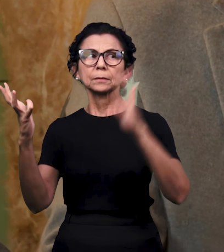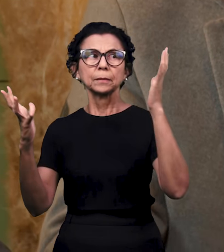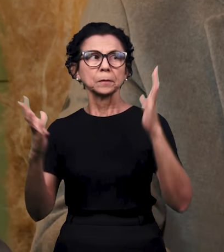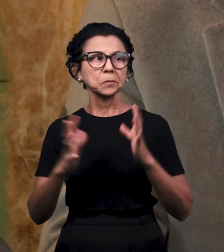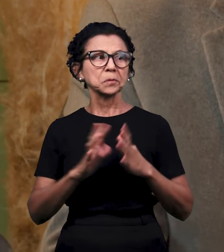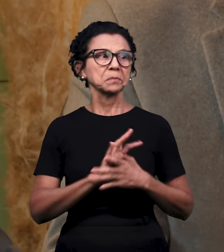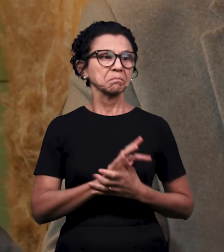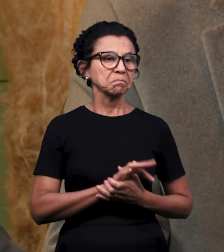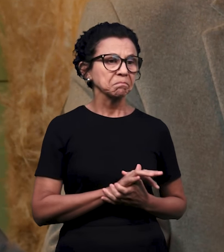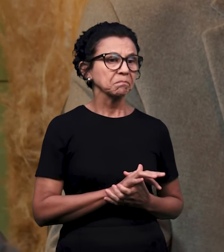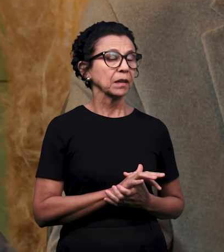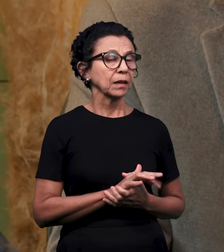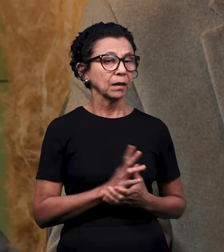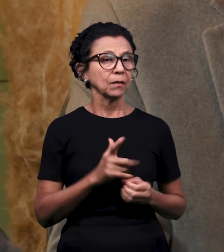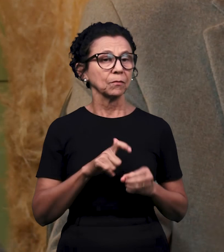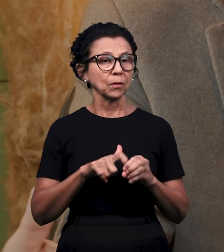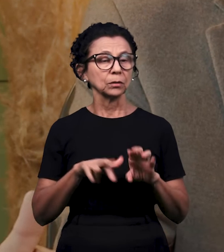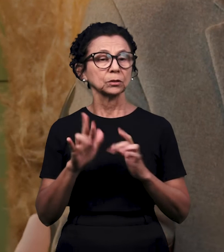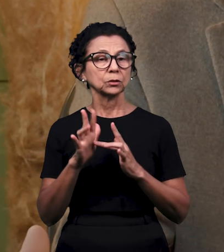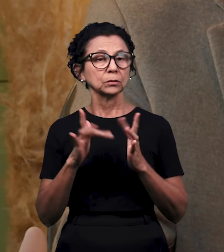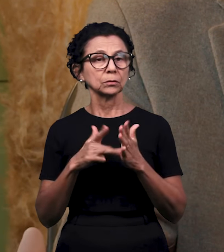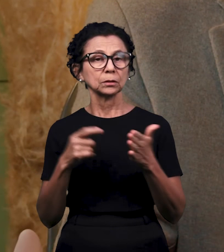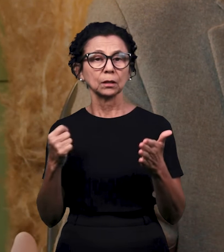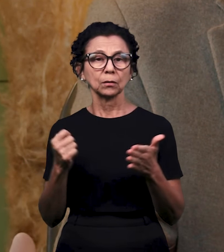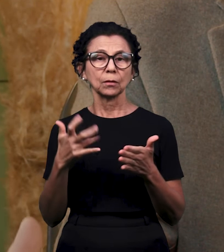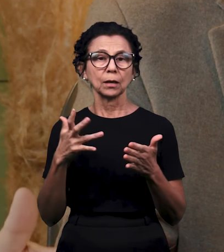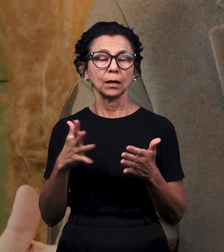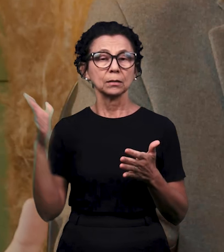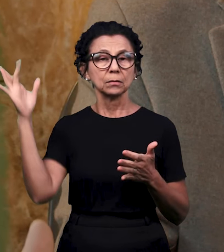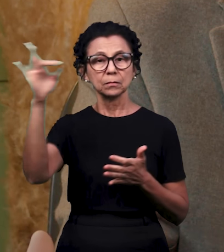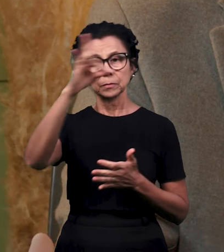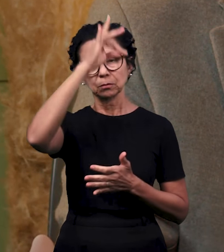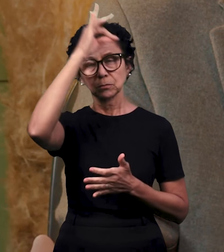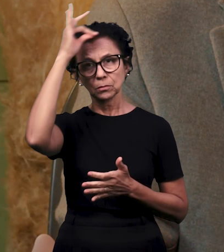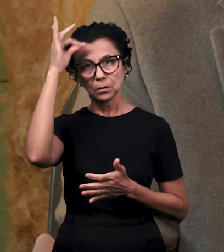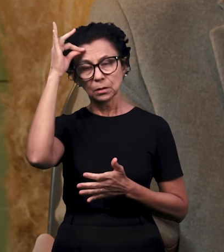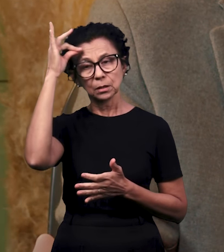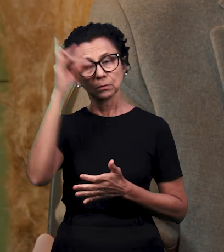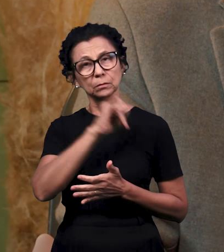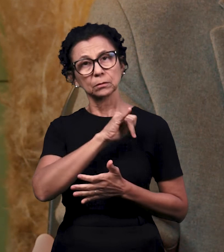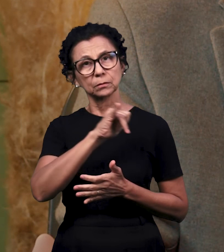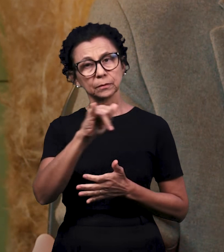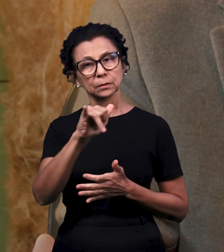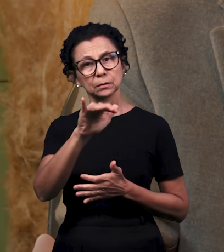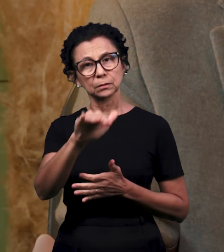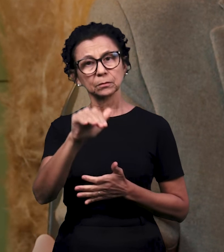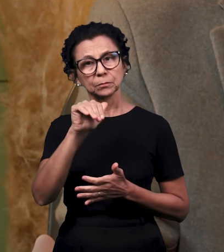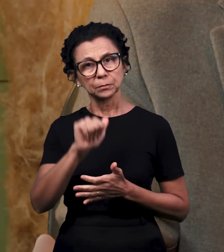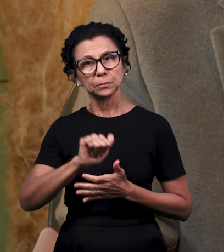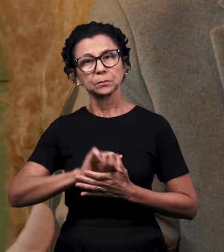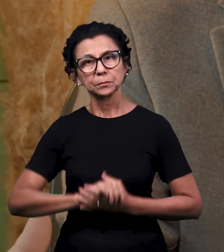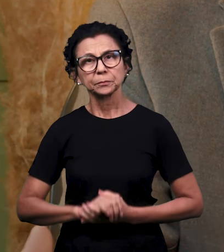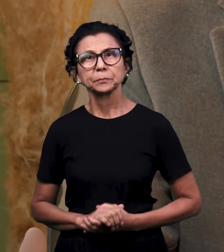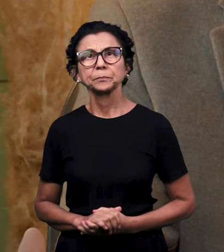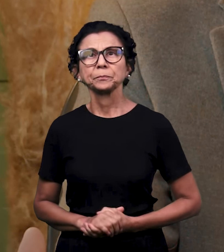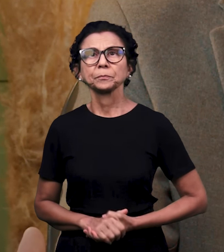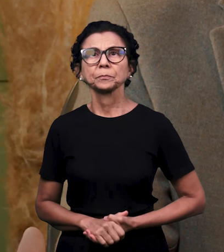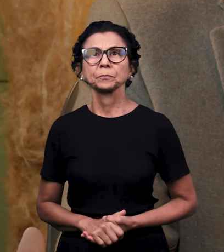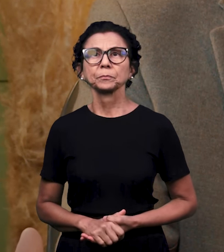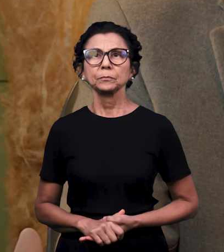trombetas. Por quê? O Espírito Santo tem nos convocado para quê? Para o arrebatamento. Para que